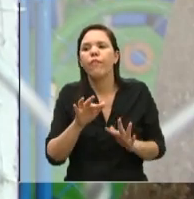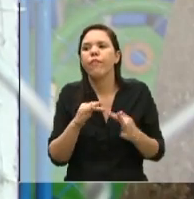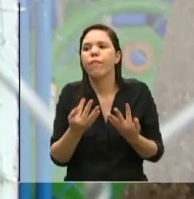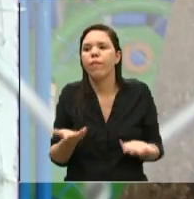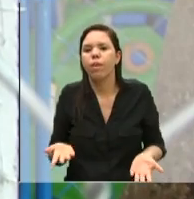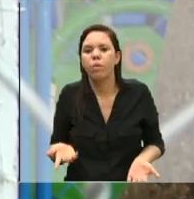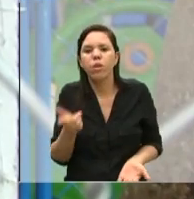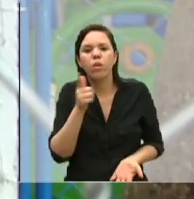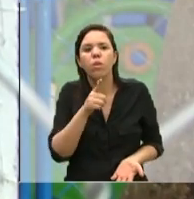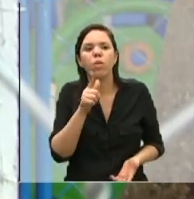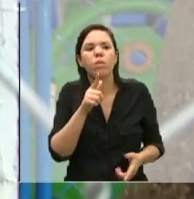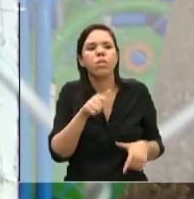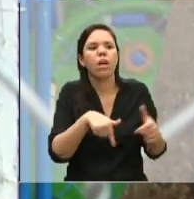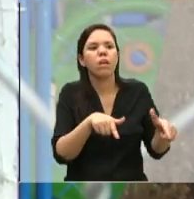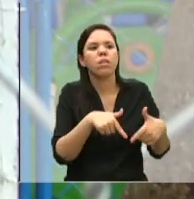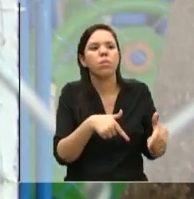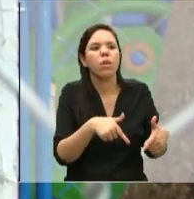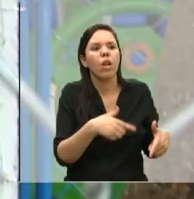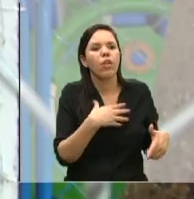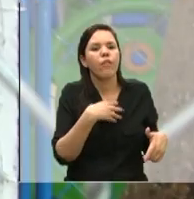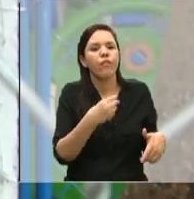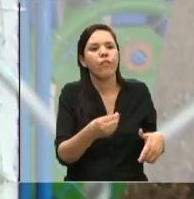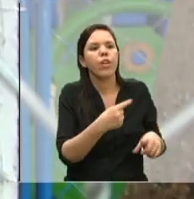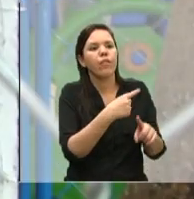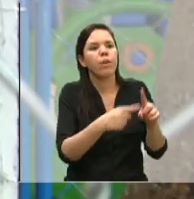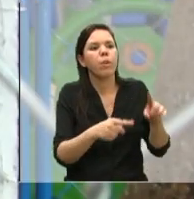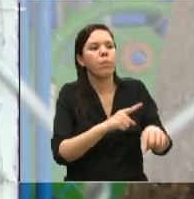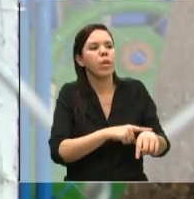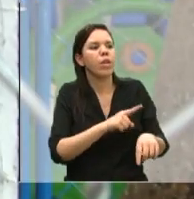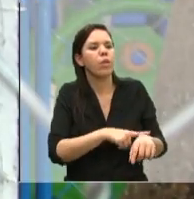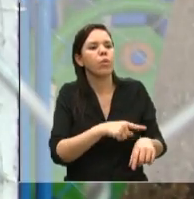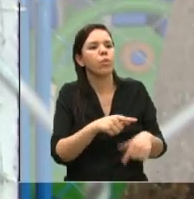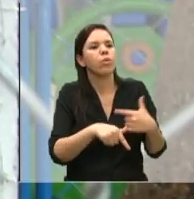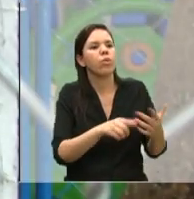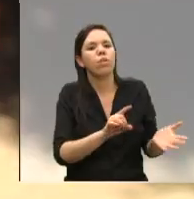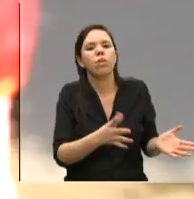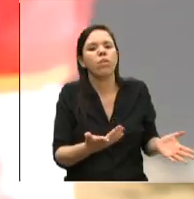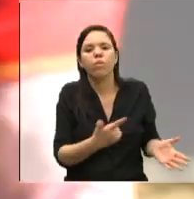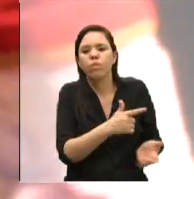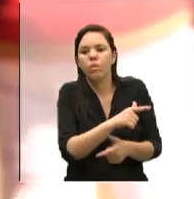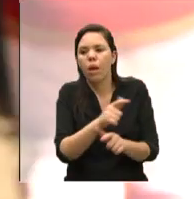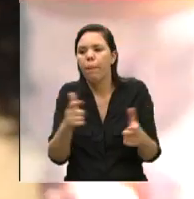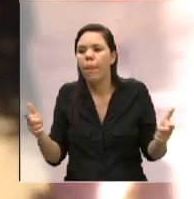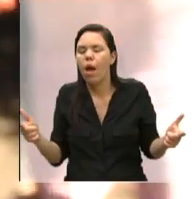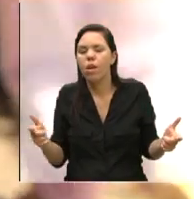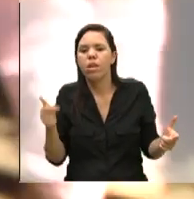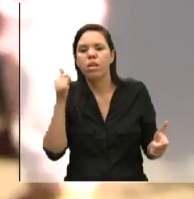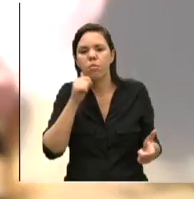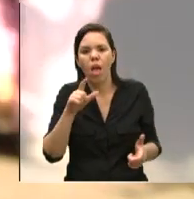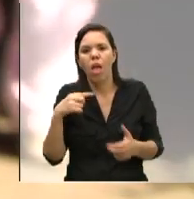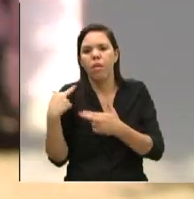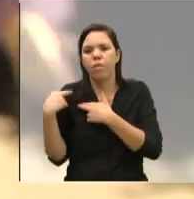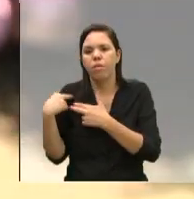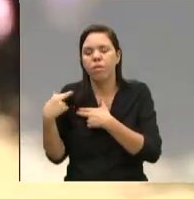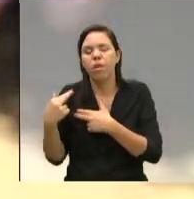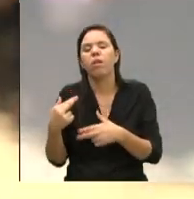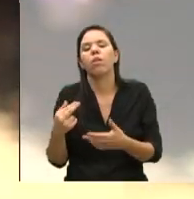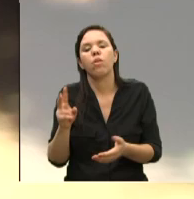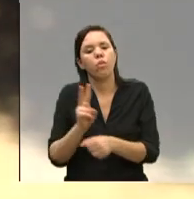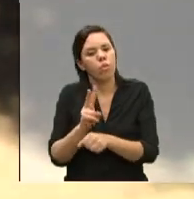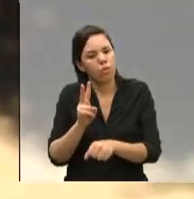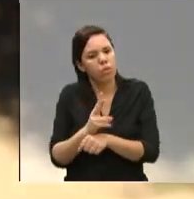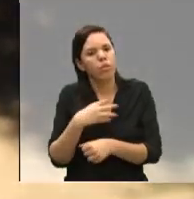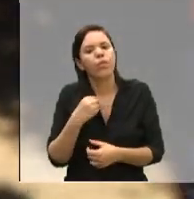família, né? Que família que trabalha meio período. E a gente sabe que as mulheres, em grande medida, são as responsabilizadas pelo cuidado do